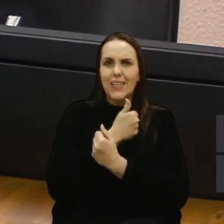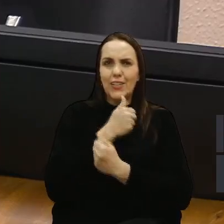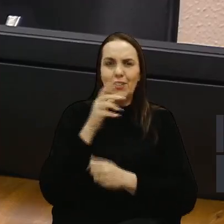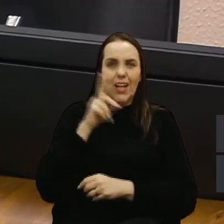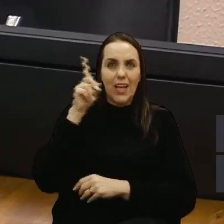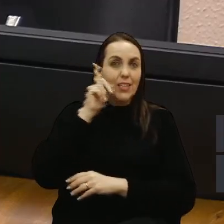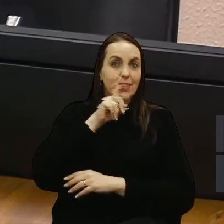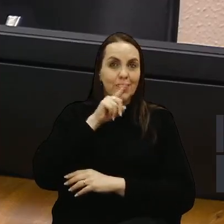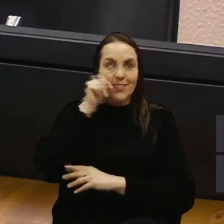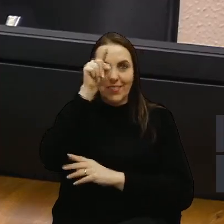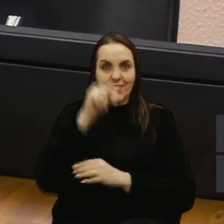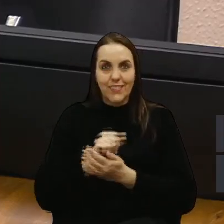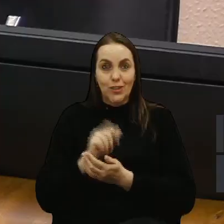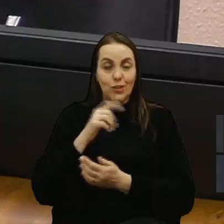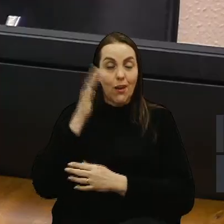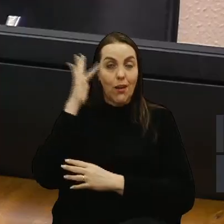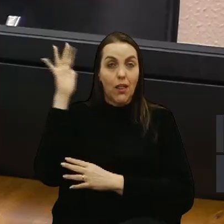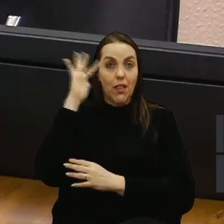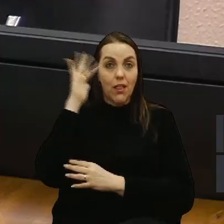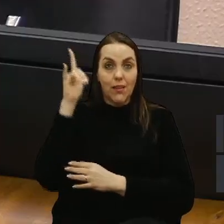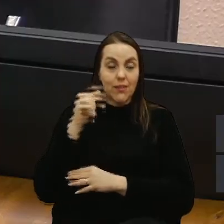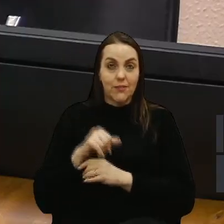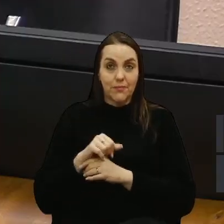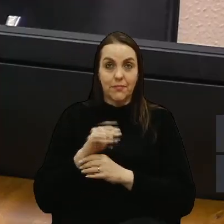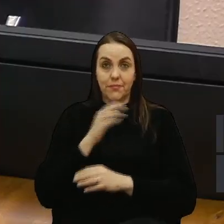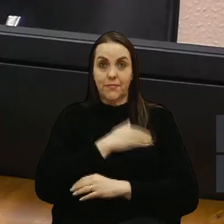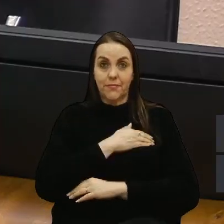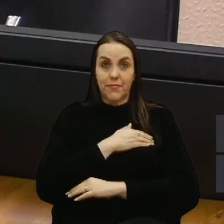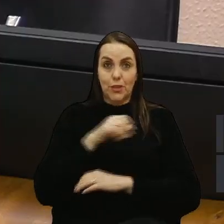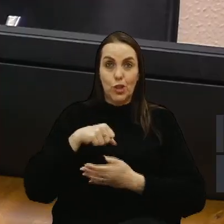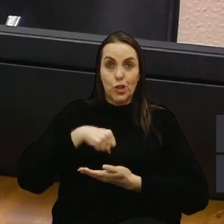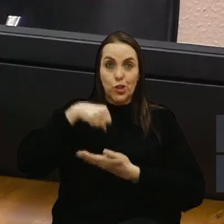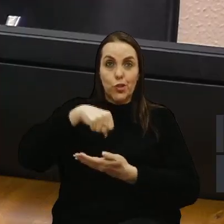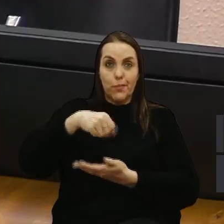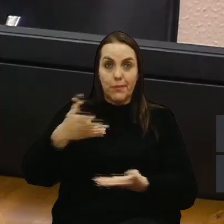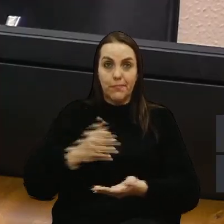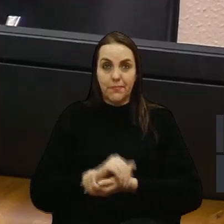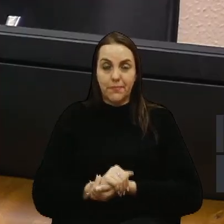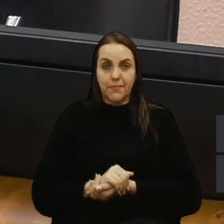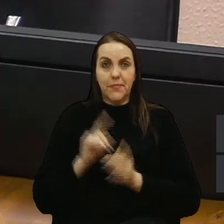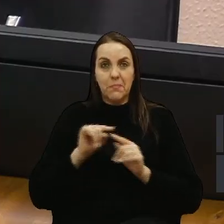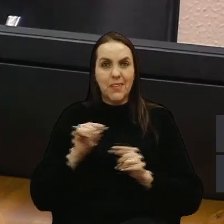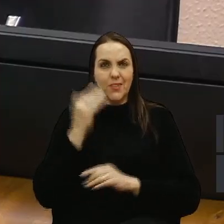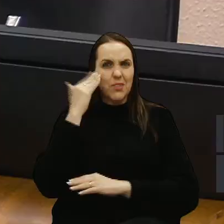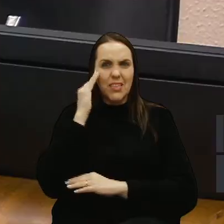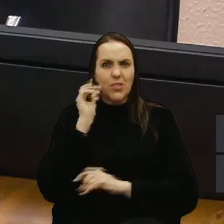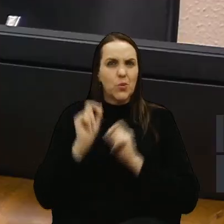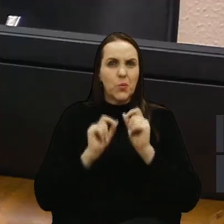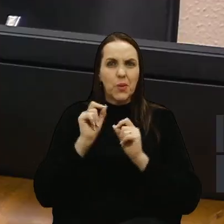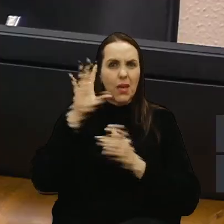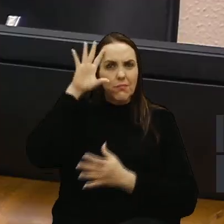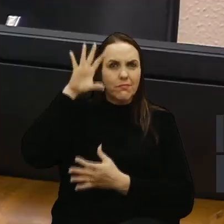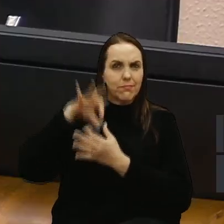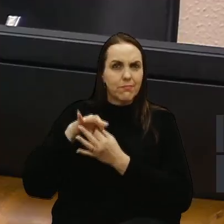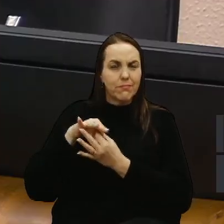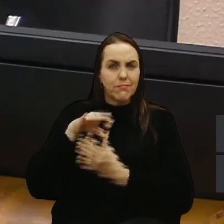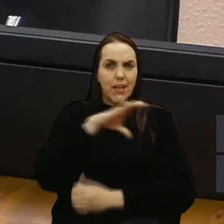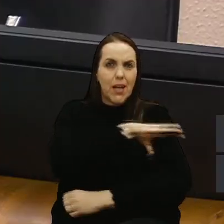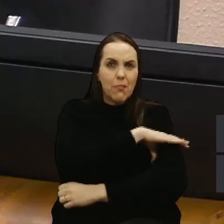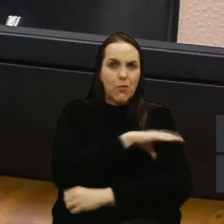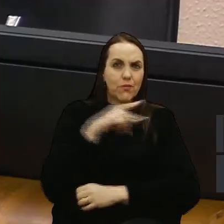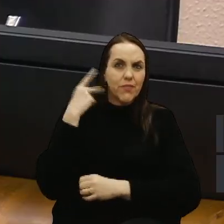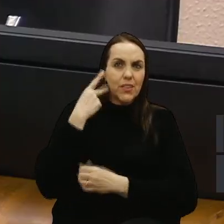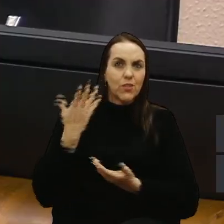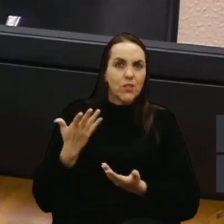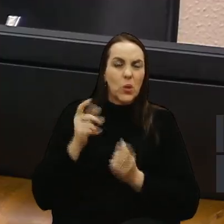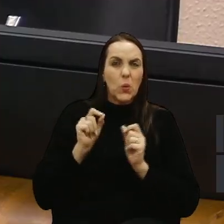que não existe, que só existe na cabeça dos patriotas da Shopee. Mas eu queria dizer que eu não entendi aqui o raciocínio do vereador Ramon. Vereador Ramon,